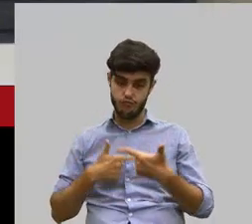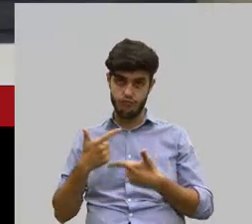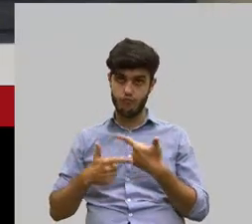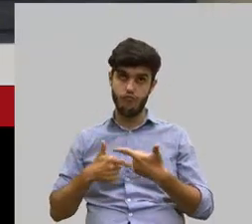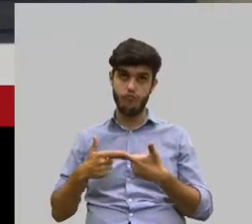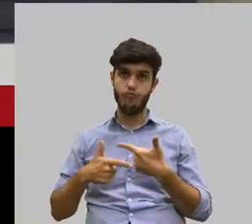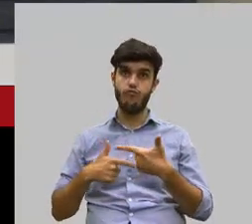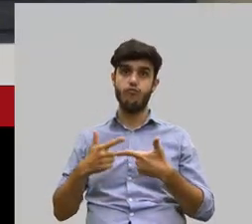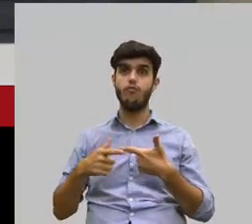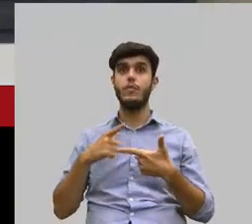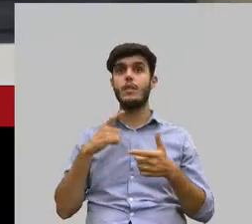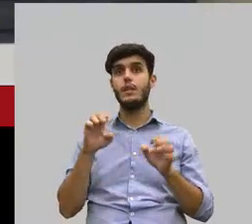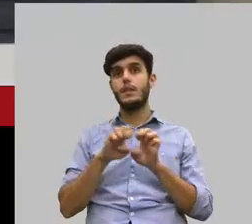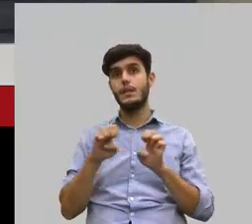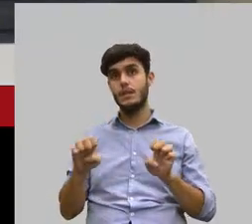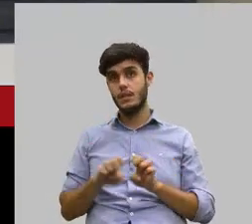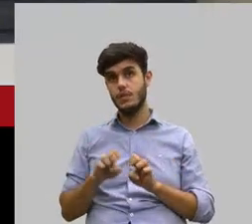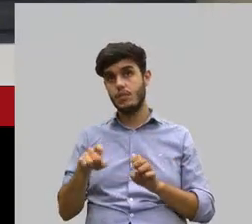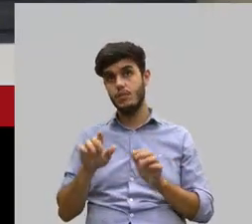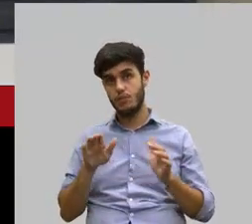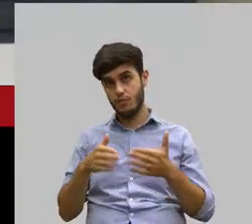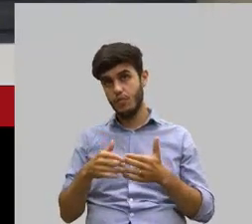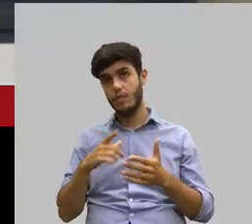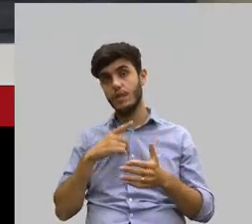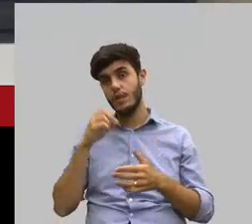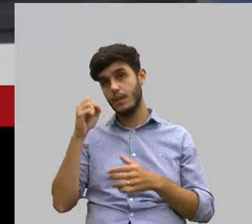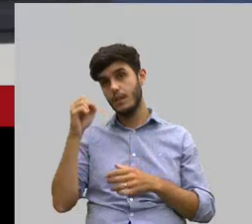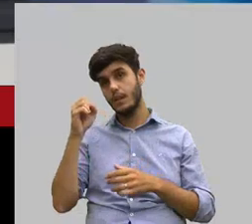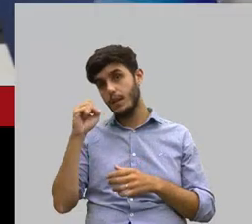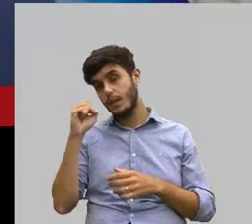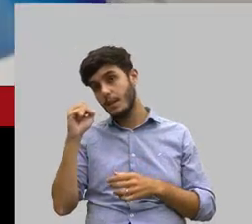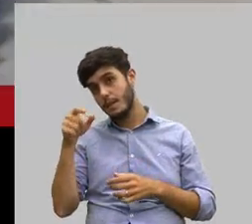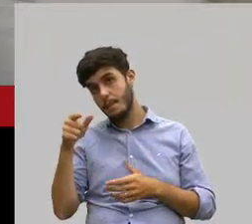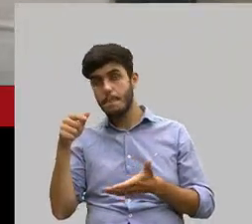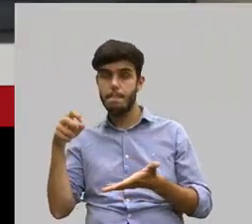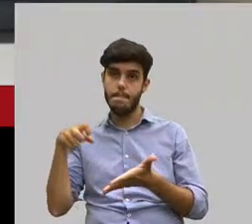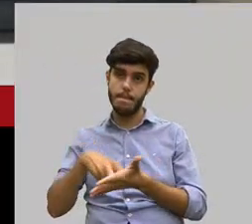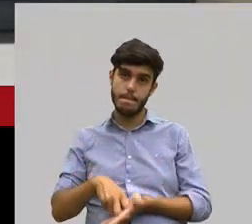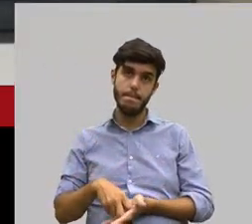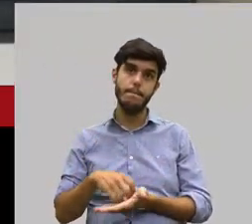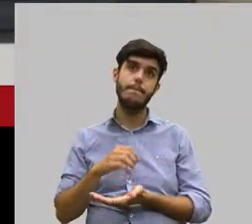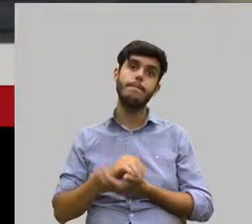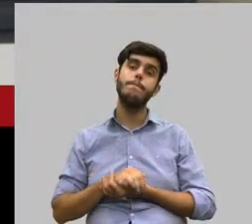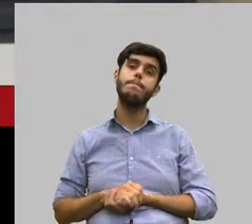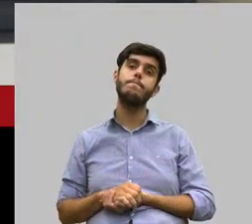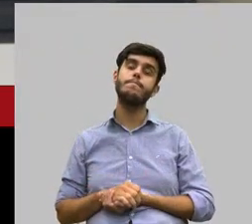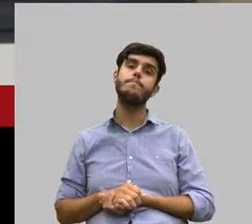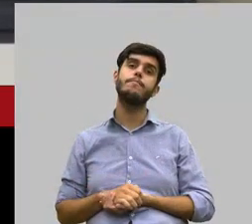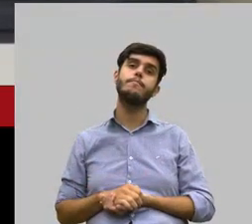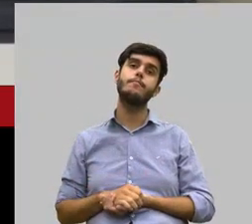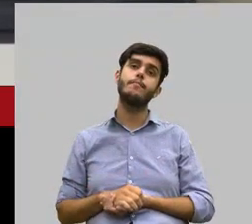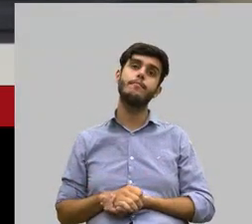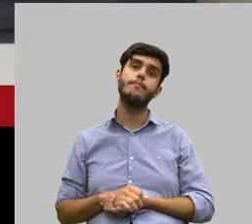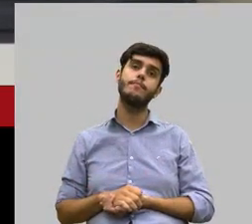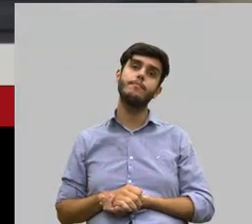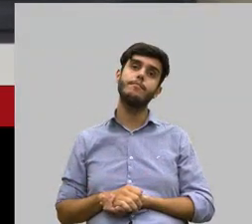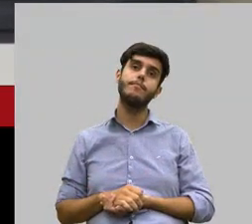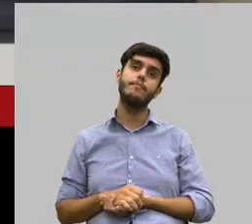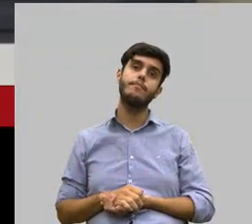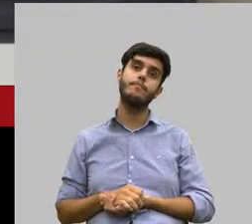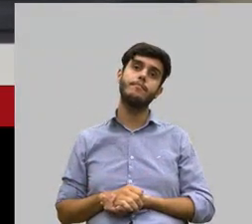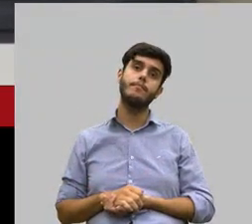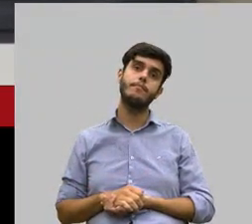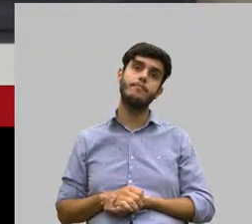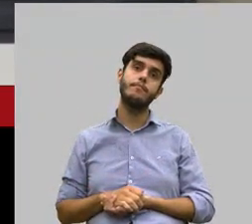não de uma estrutura específica é uma punição e a punição eh senhor presidente é a quem a quem eh